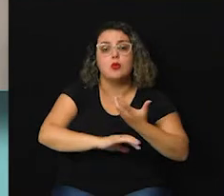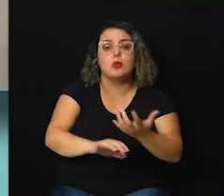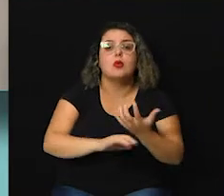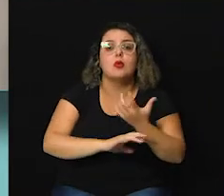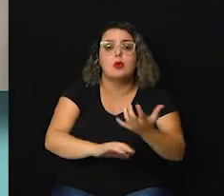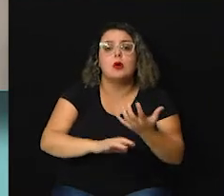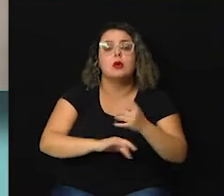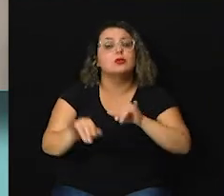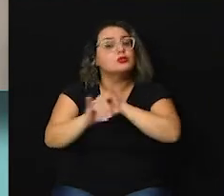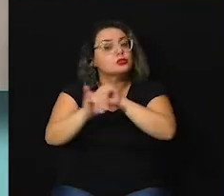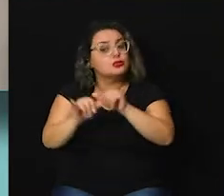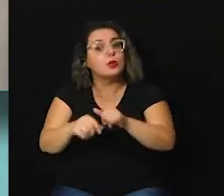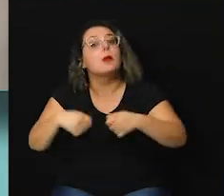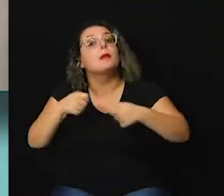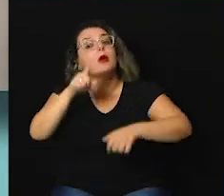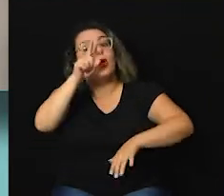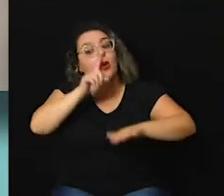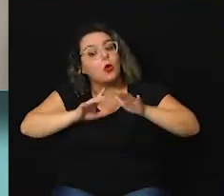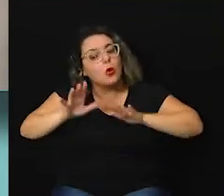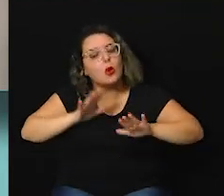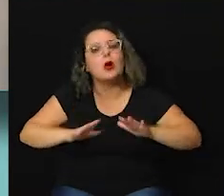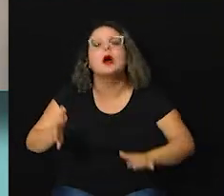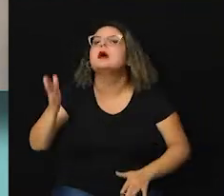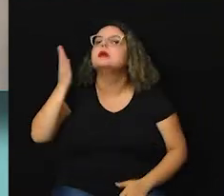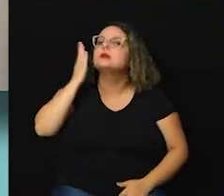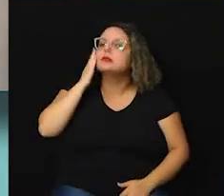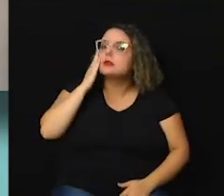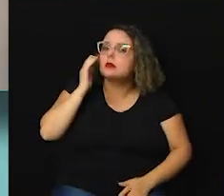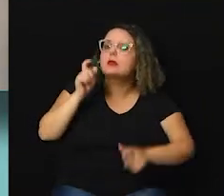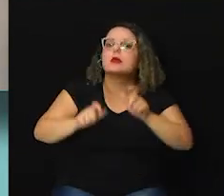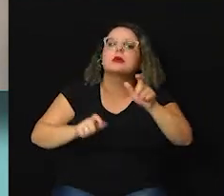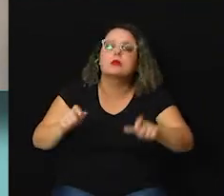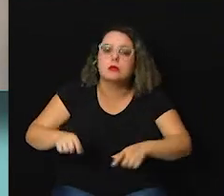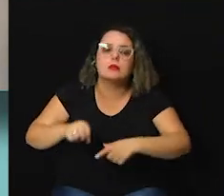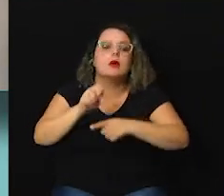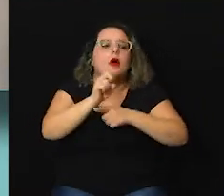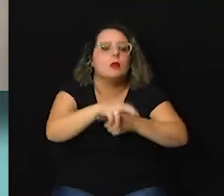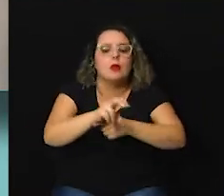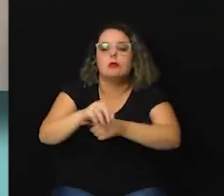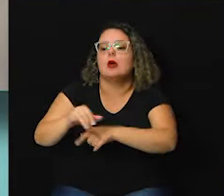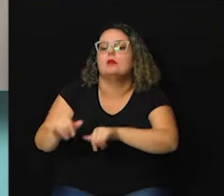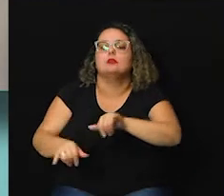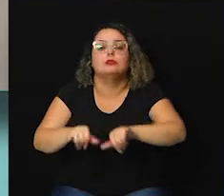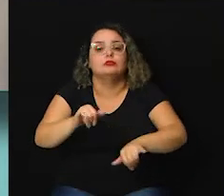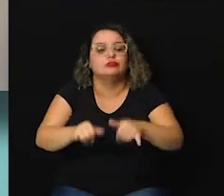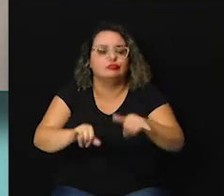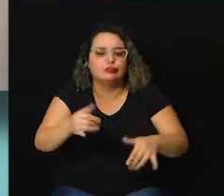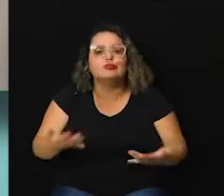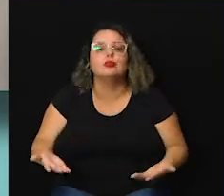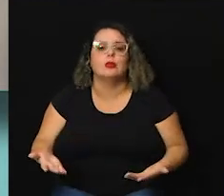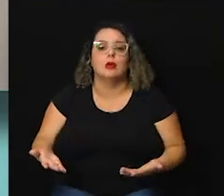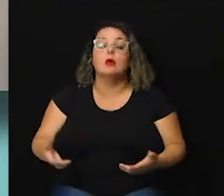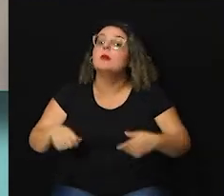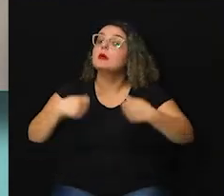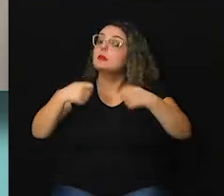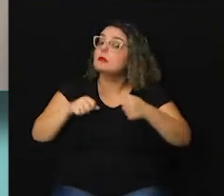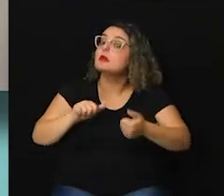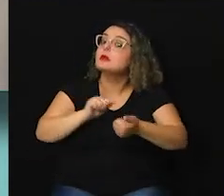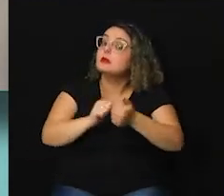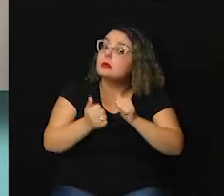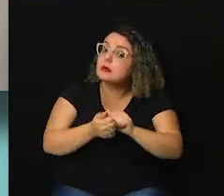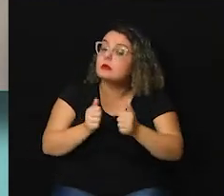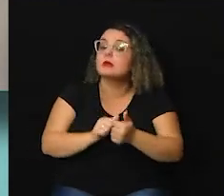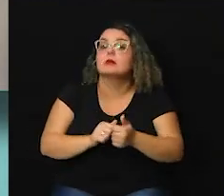tentando divulgar isso, que tem que tomar mais cuidado. A gente sabe que as pessoas realmente aplicam alguns produtos, mas que tem que usar